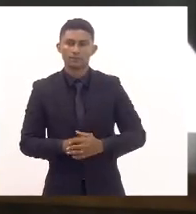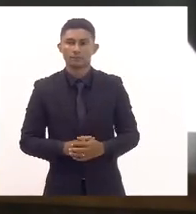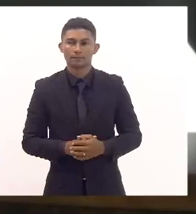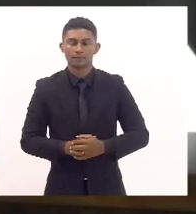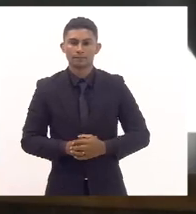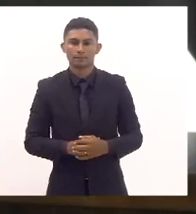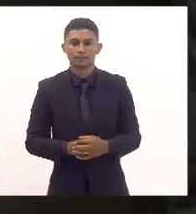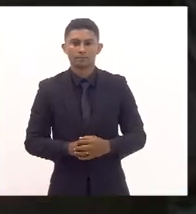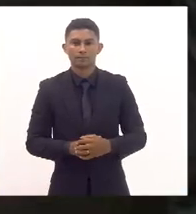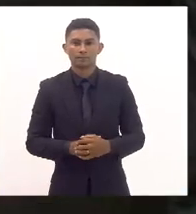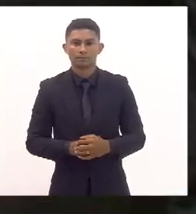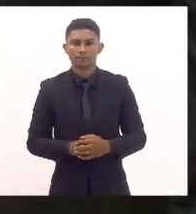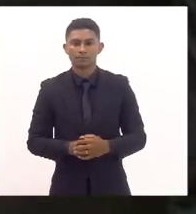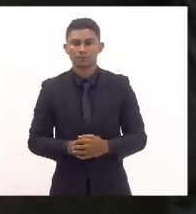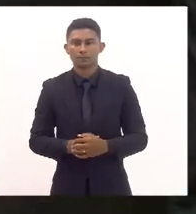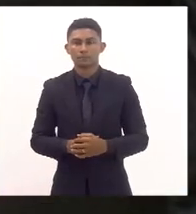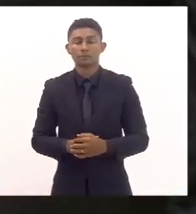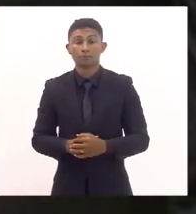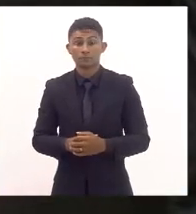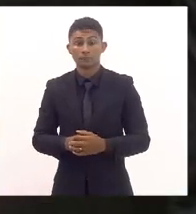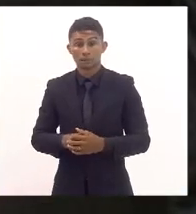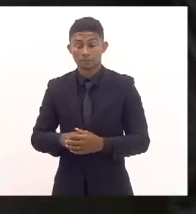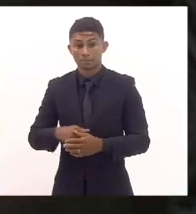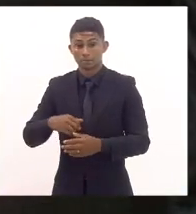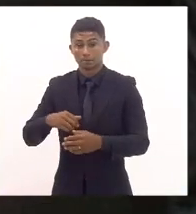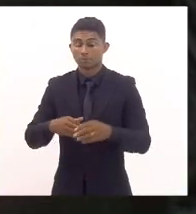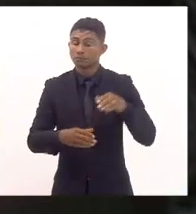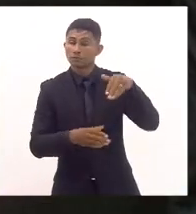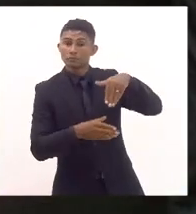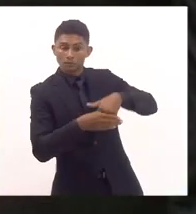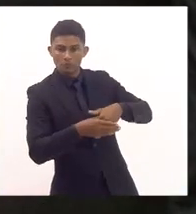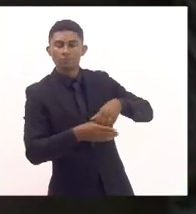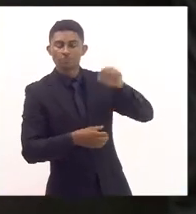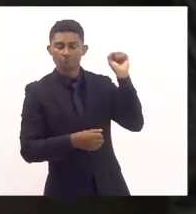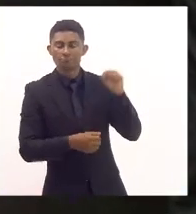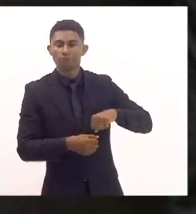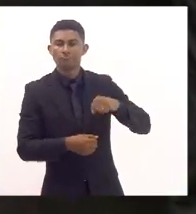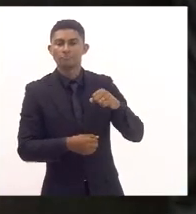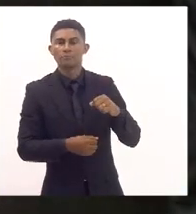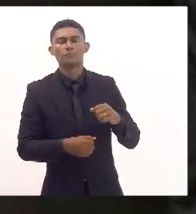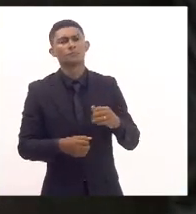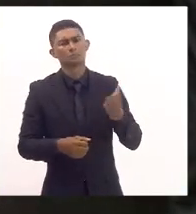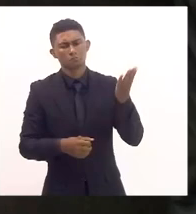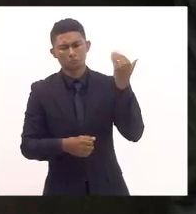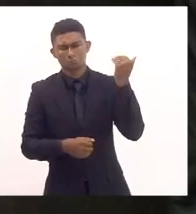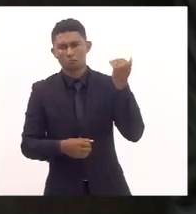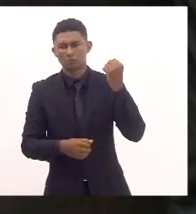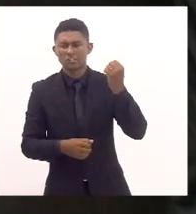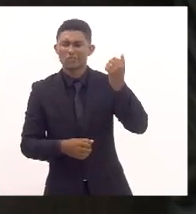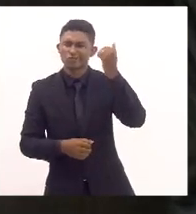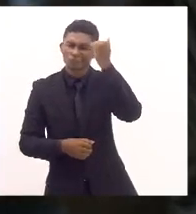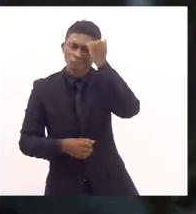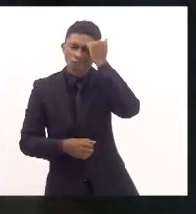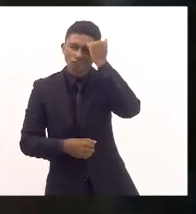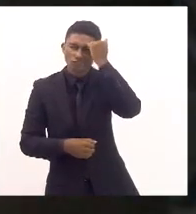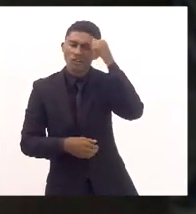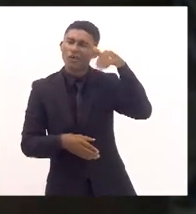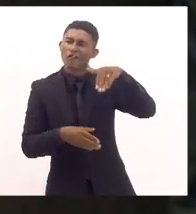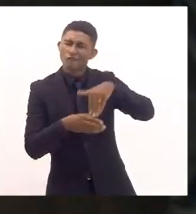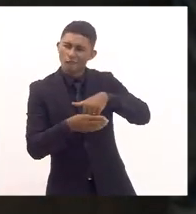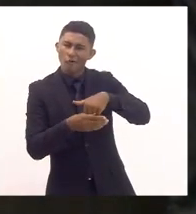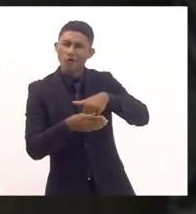o presidente o voto 15 convicção Já me arrependi de votos aqui